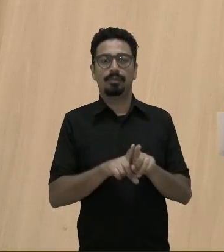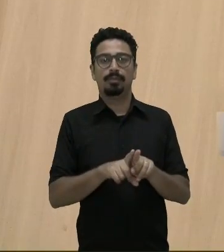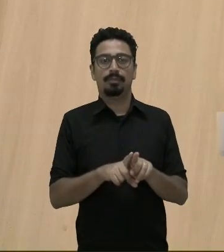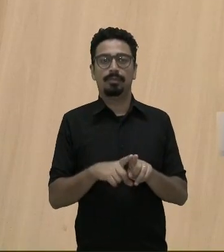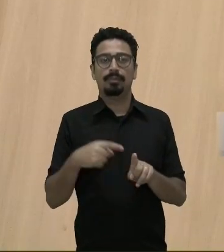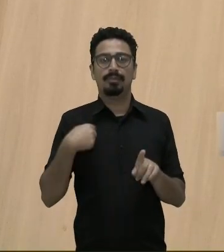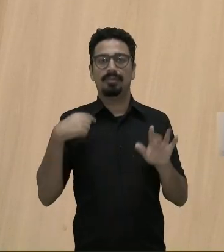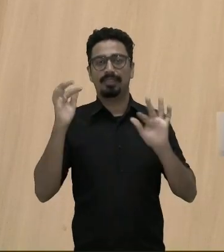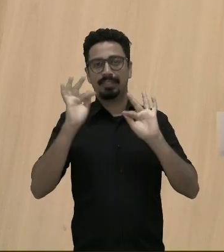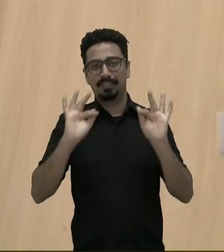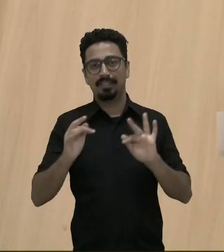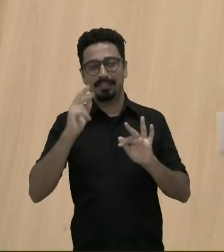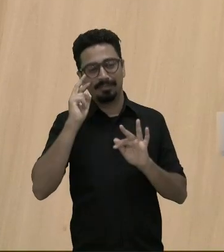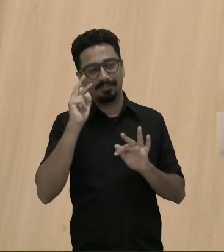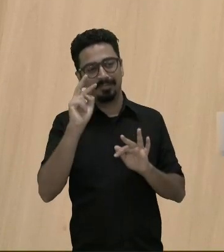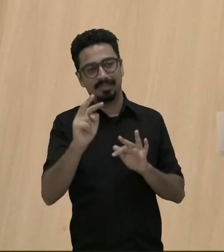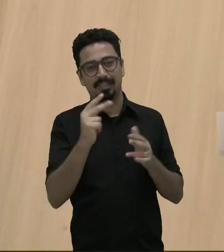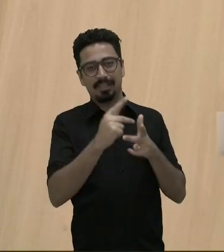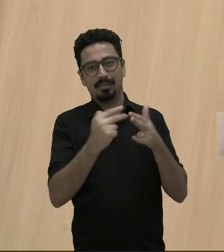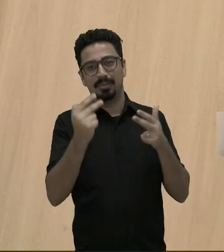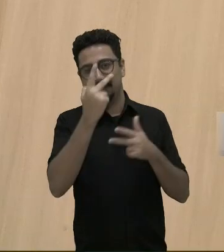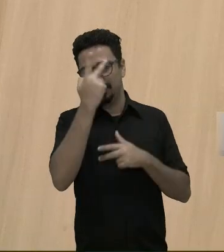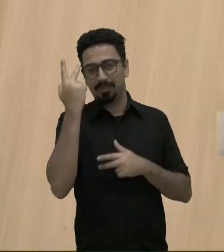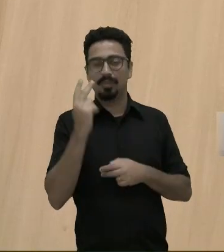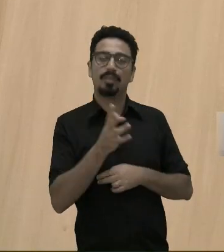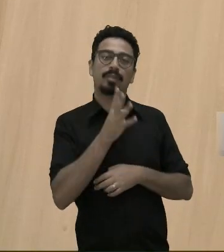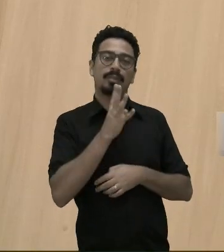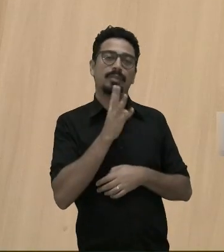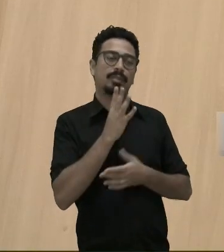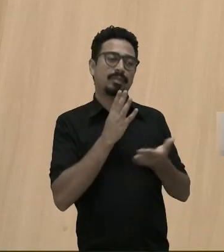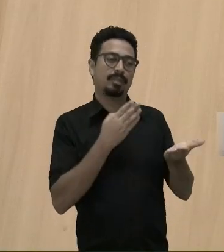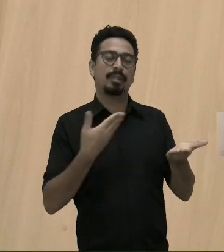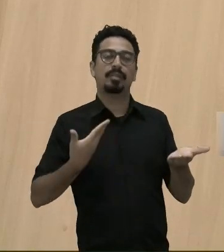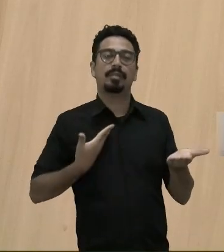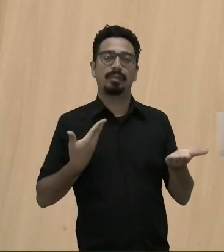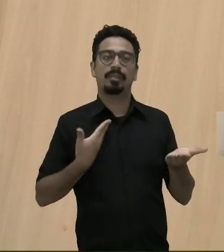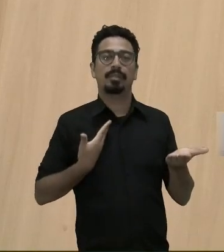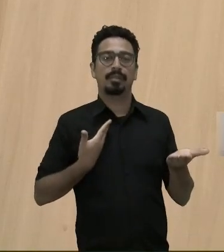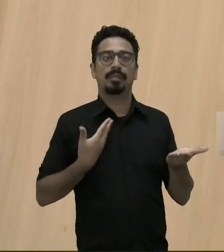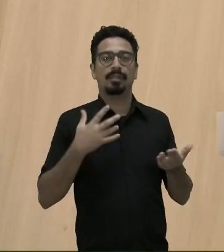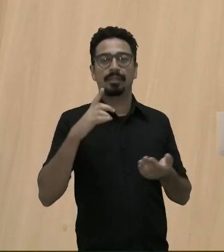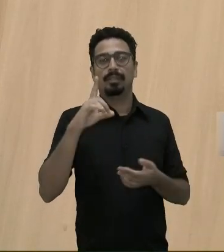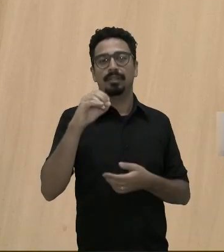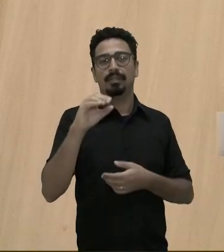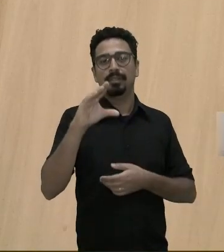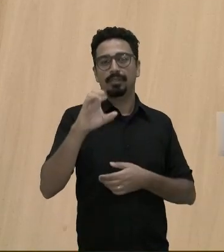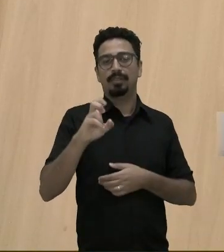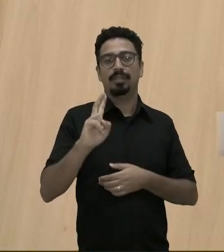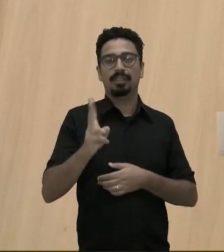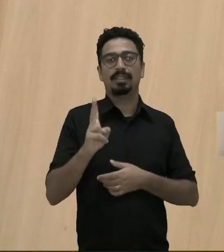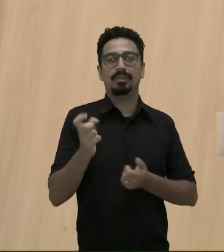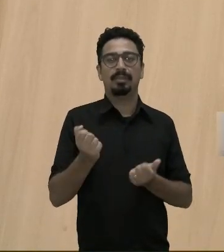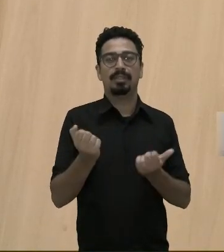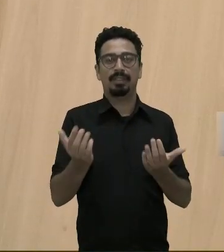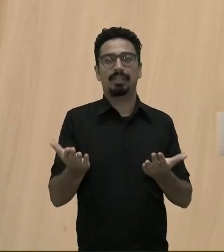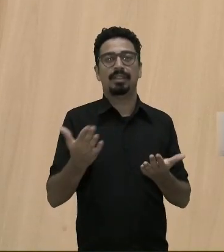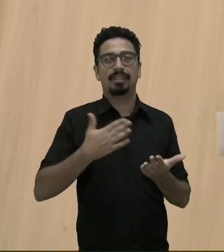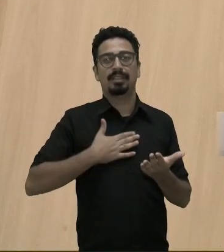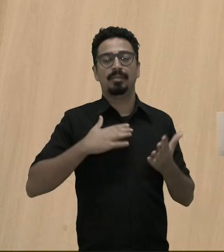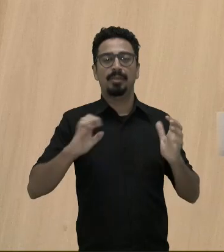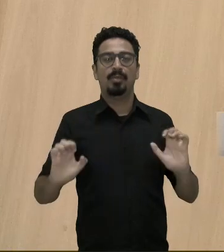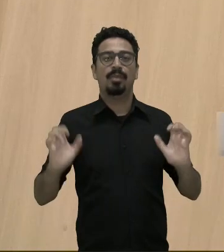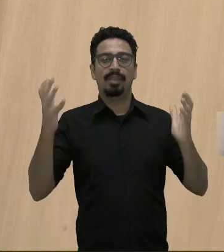muito feliz de ver algumas pessoas aqui, como a nossa amiga do doce, que está sempre entregando doce em meus